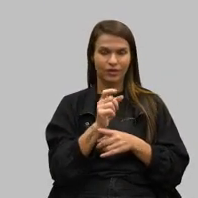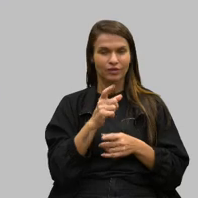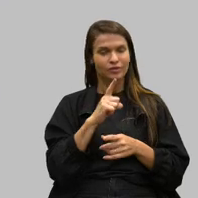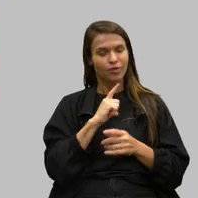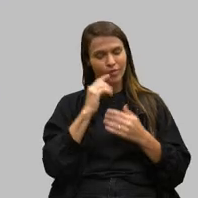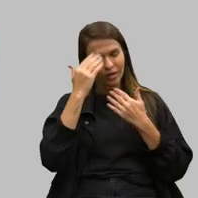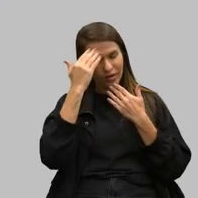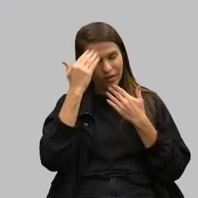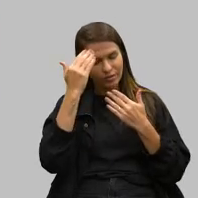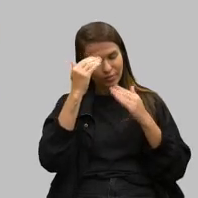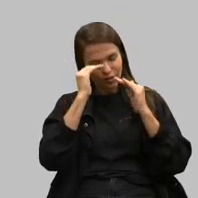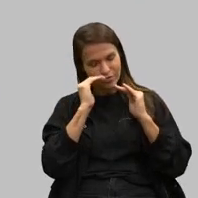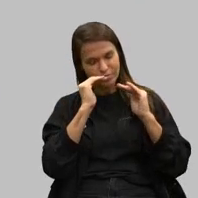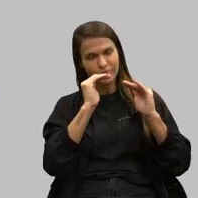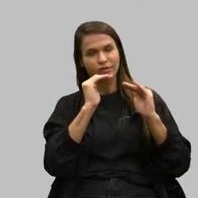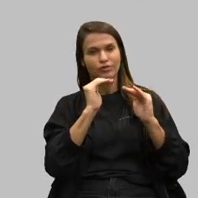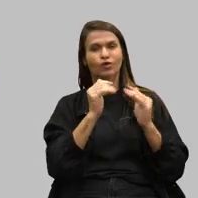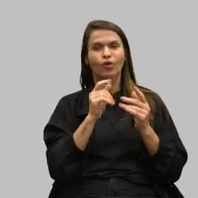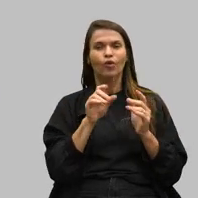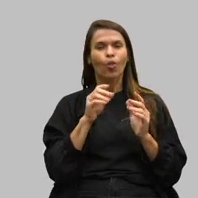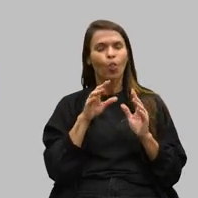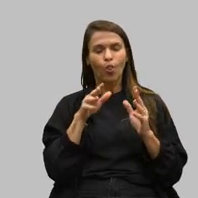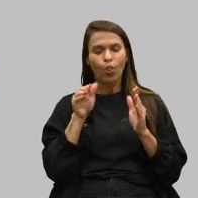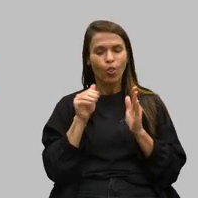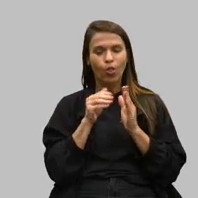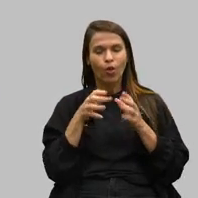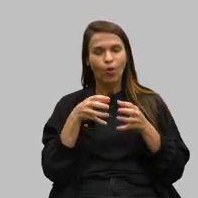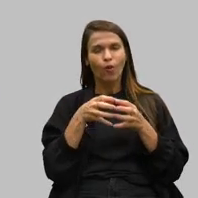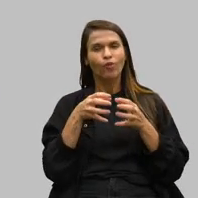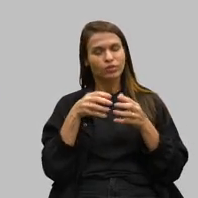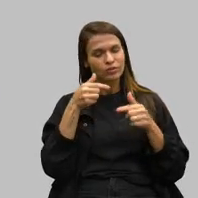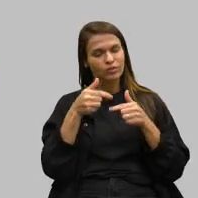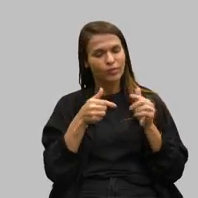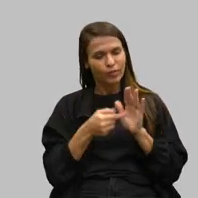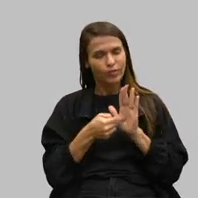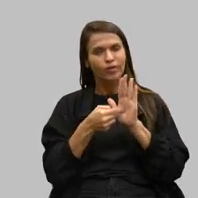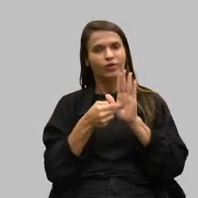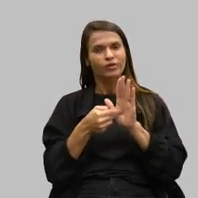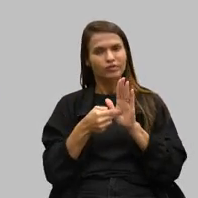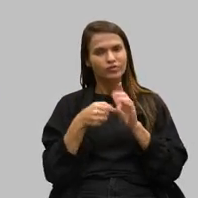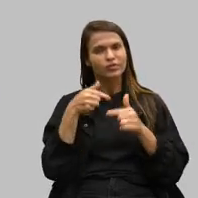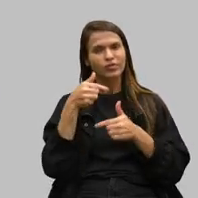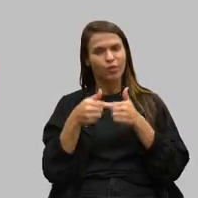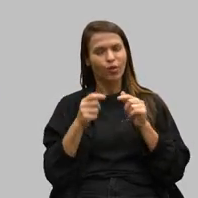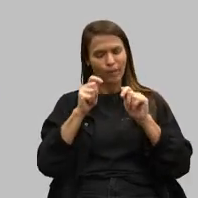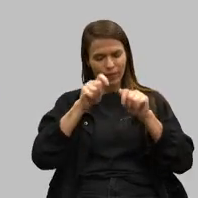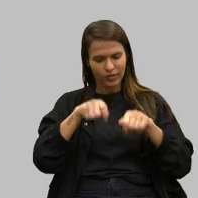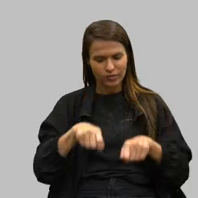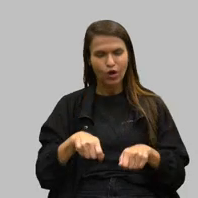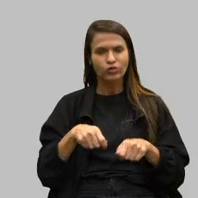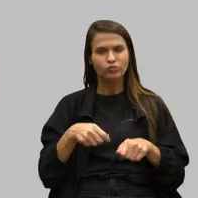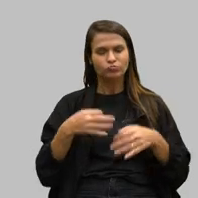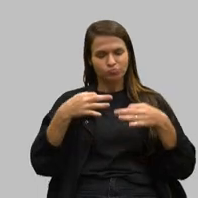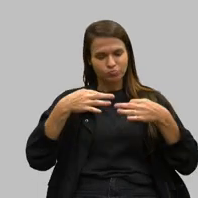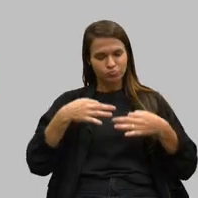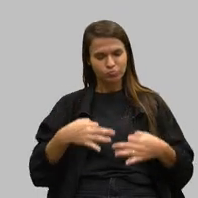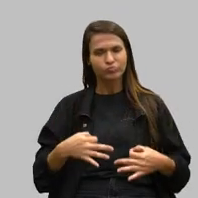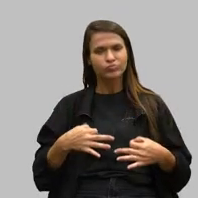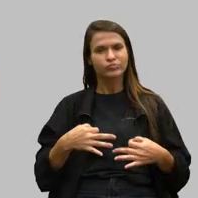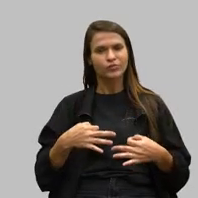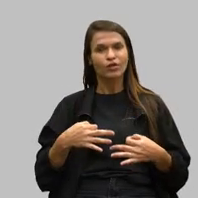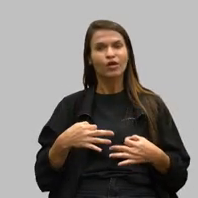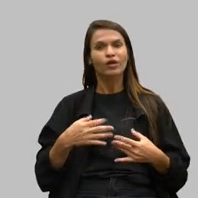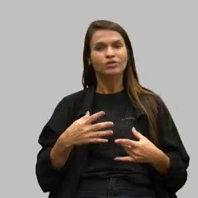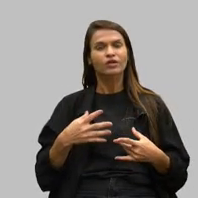gratidão, o meu respeito no senhor e sua equipe que está trabalhando e mostrando que quem trabalha com competência, com honestidade, quem ganha com